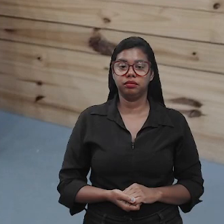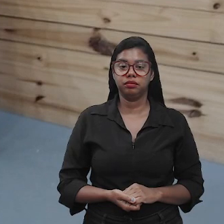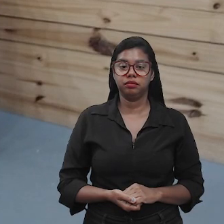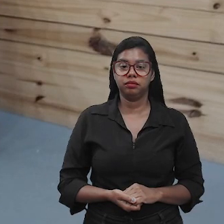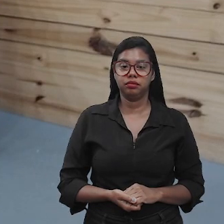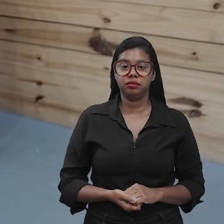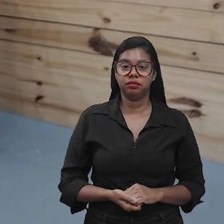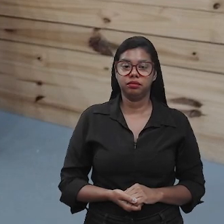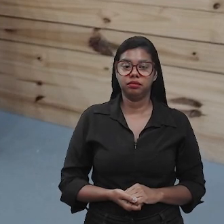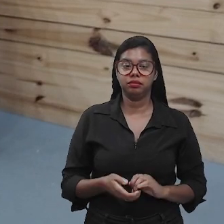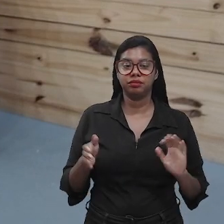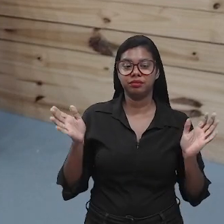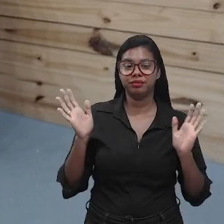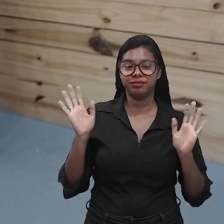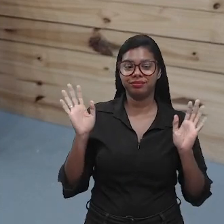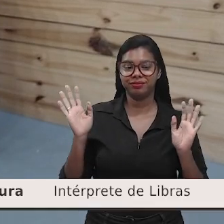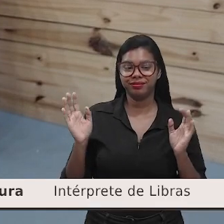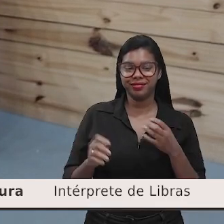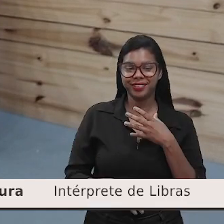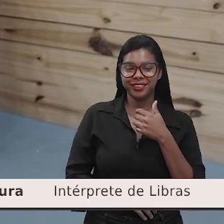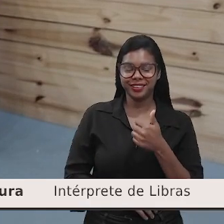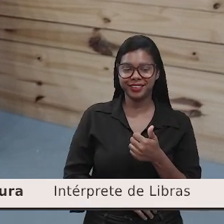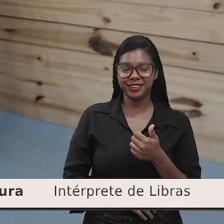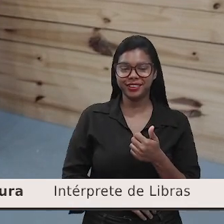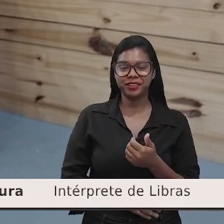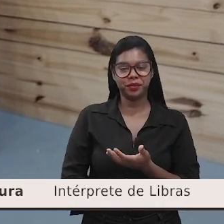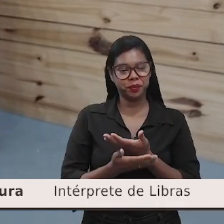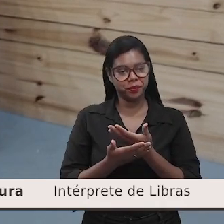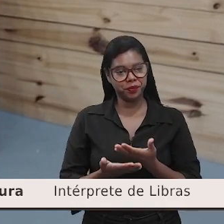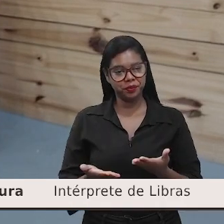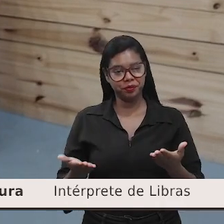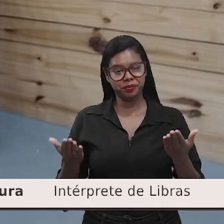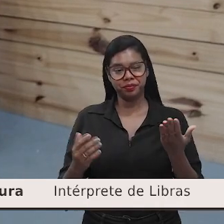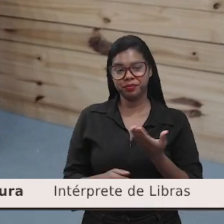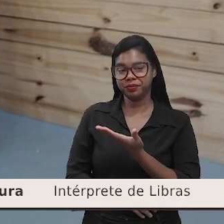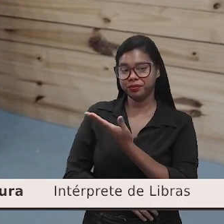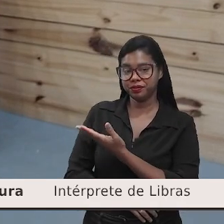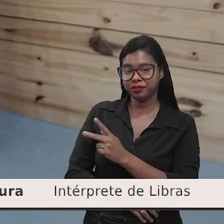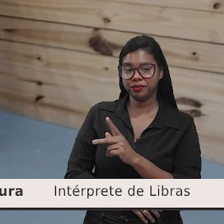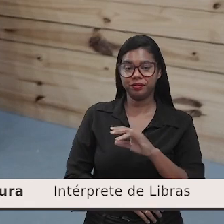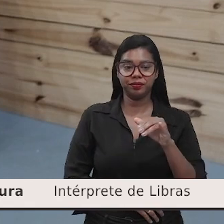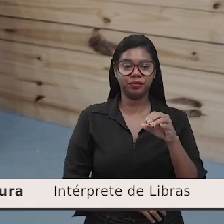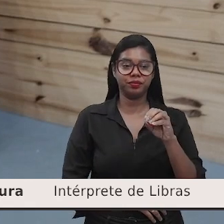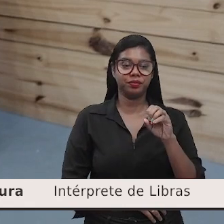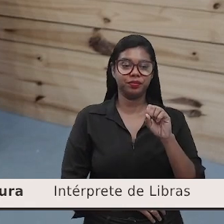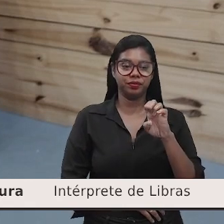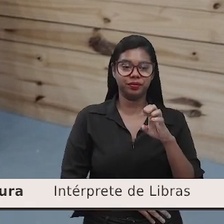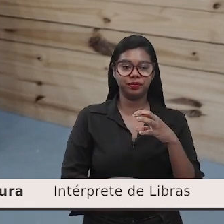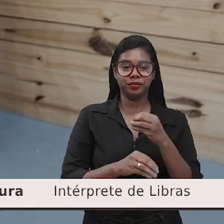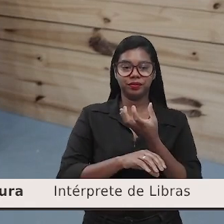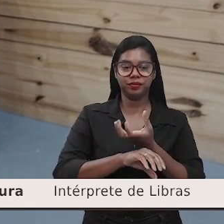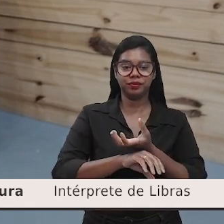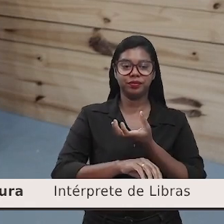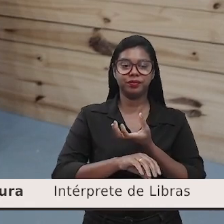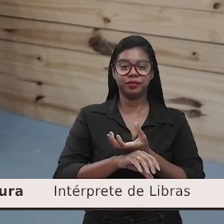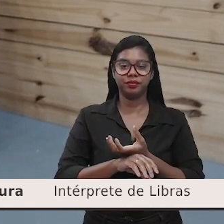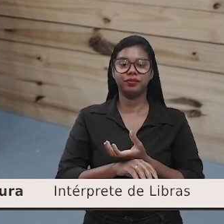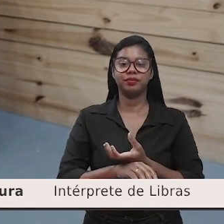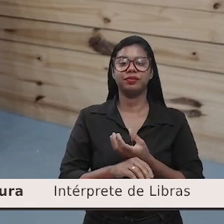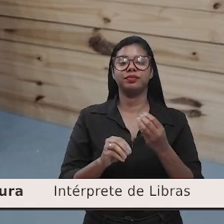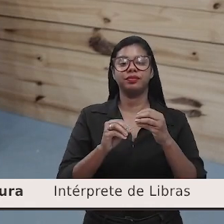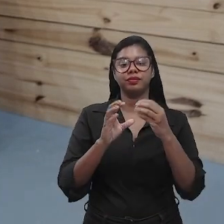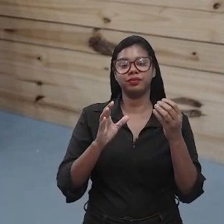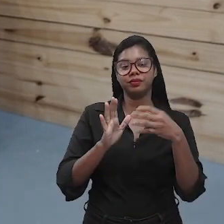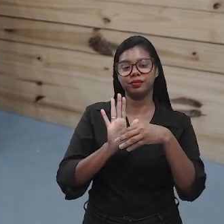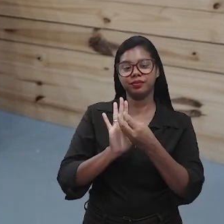Olá, gente, tudo bem? Mais uma vez, professor José Juva, aqui para a disciplina de Escrita Criativa Multimediática,